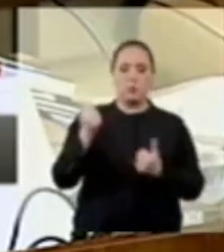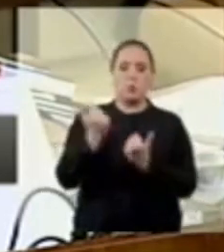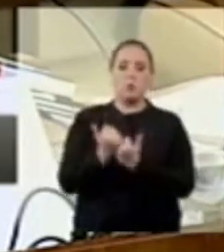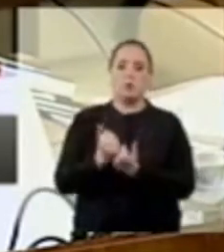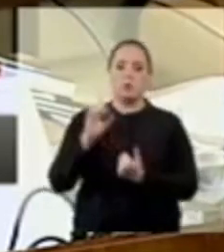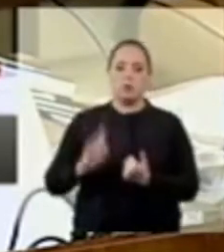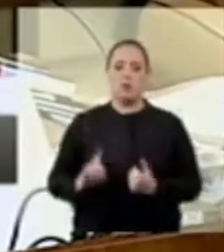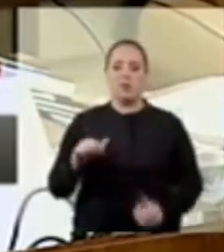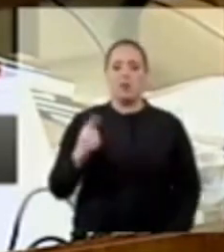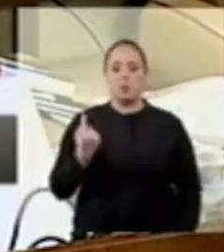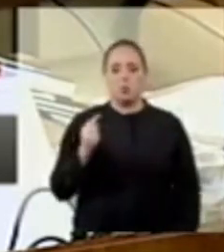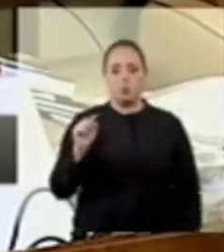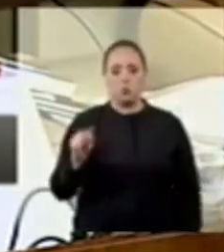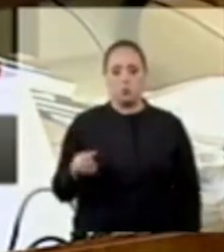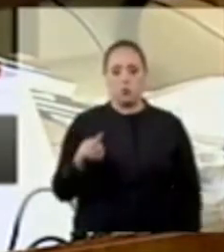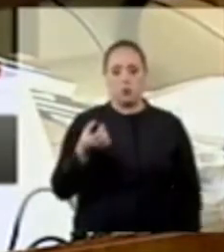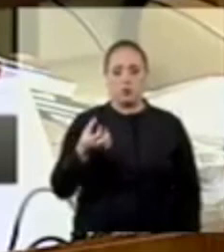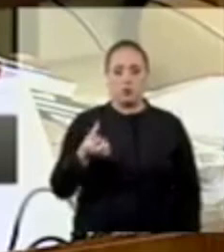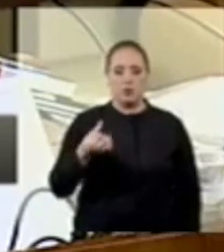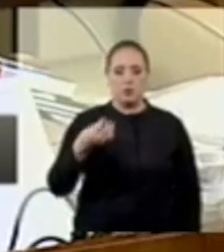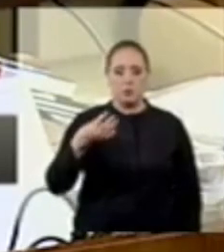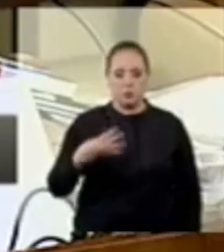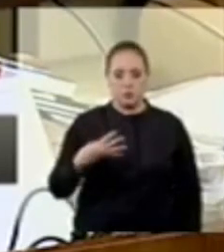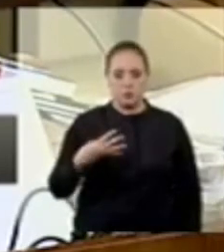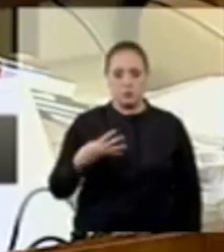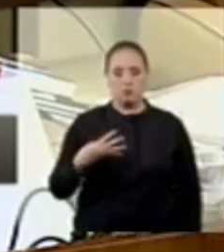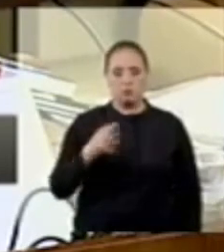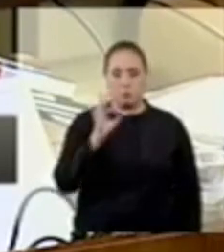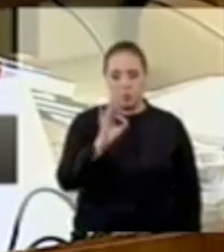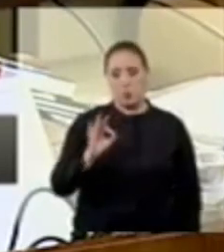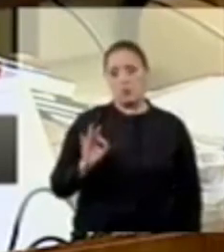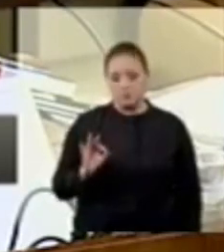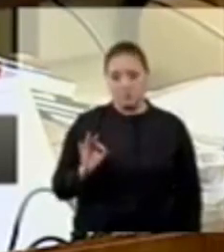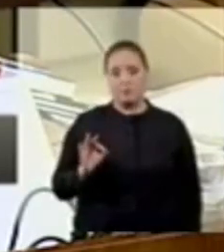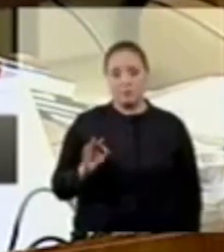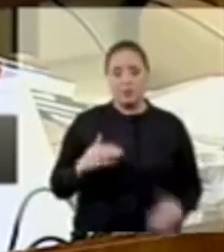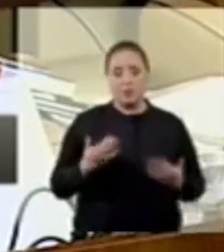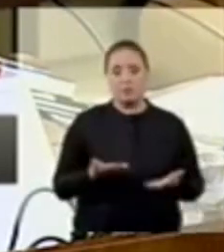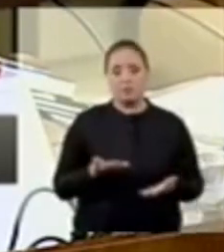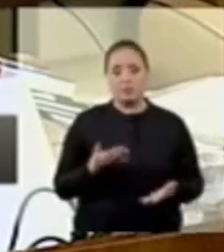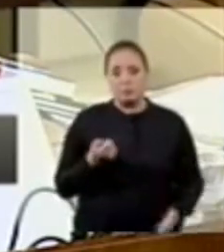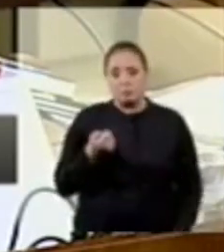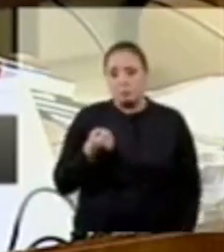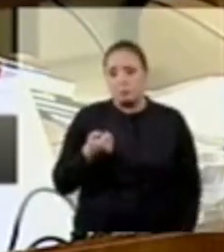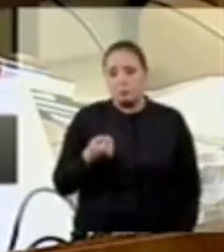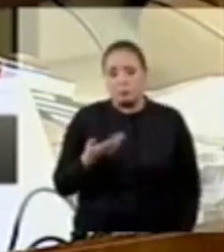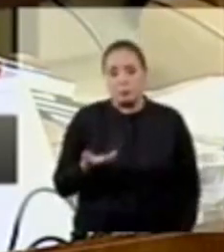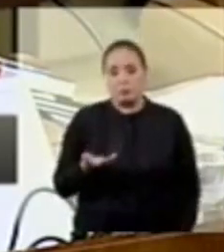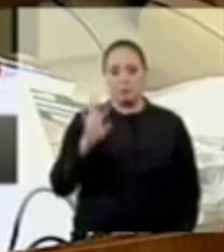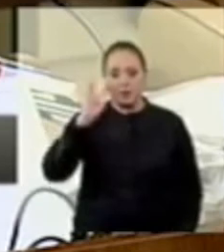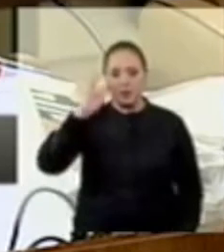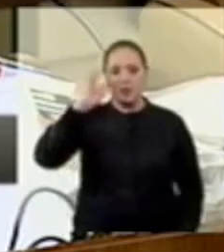de 1,64 revelando o baixo impacto das decisões